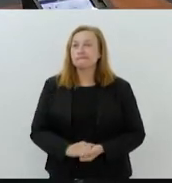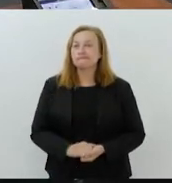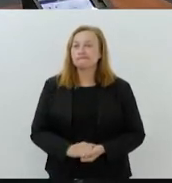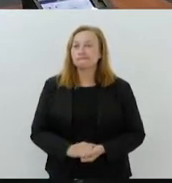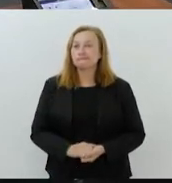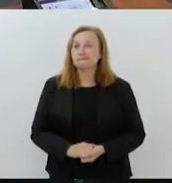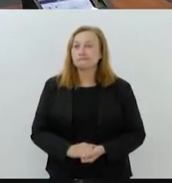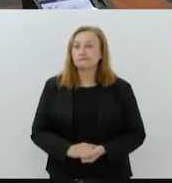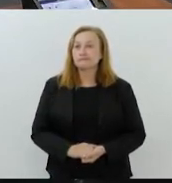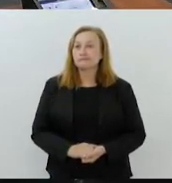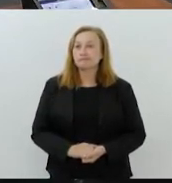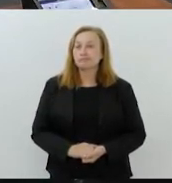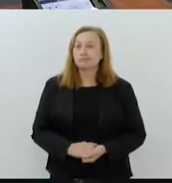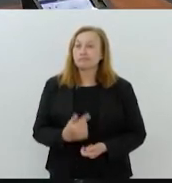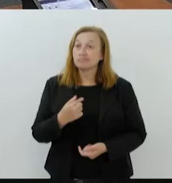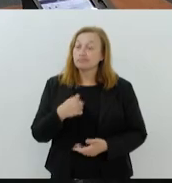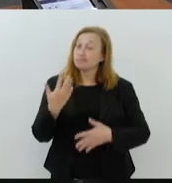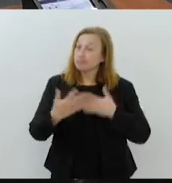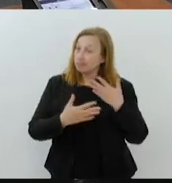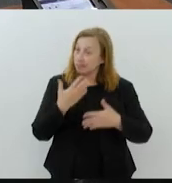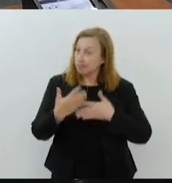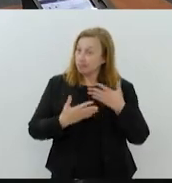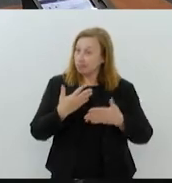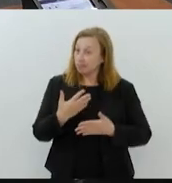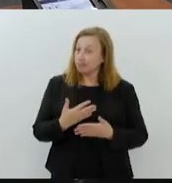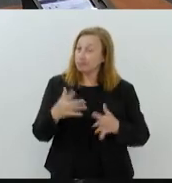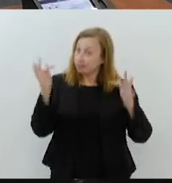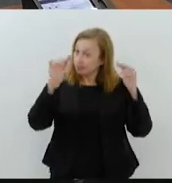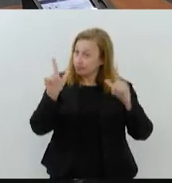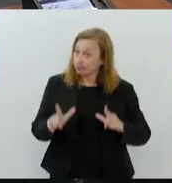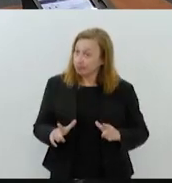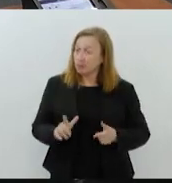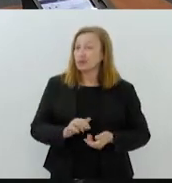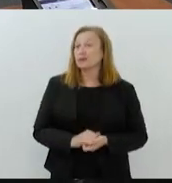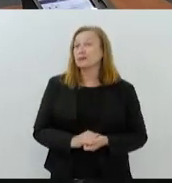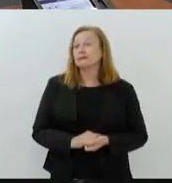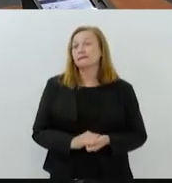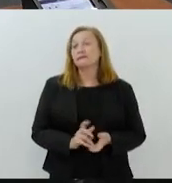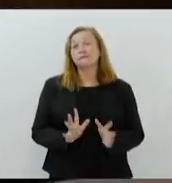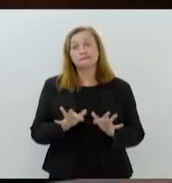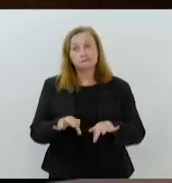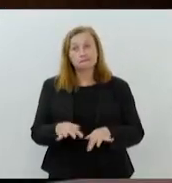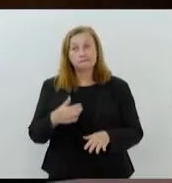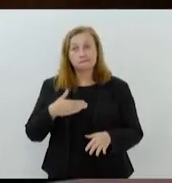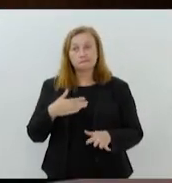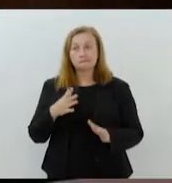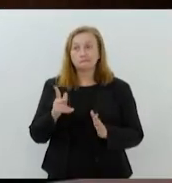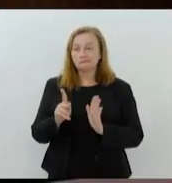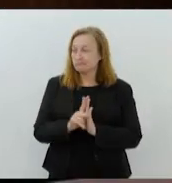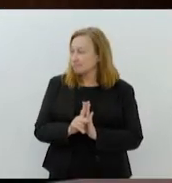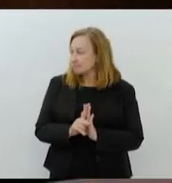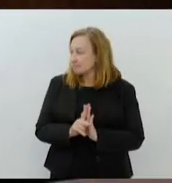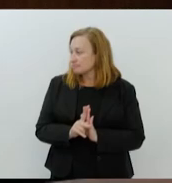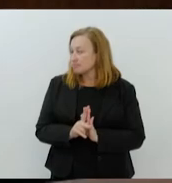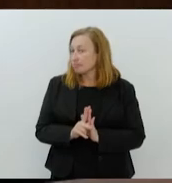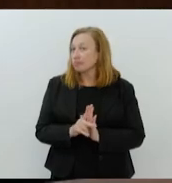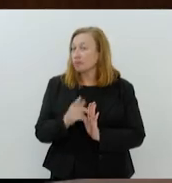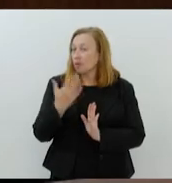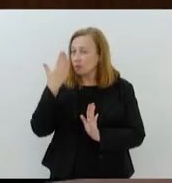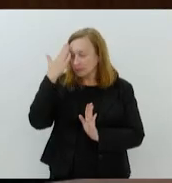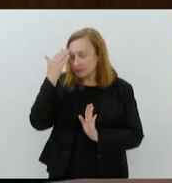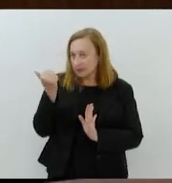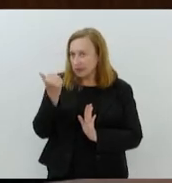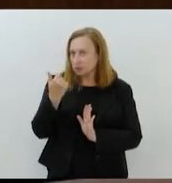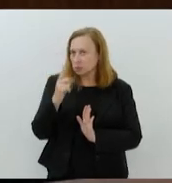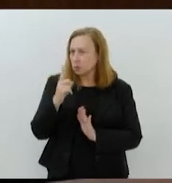eu fico muito contente e lisonjeado de ter, no final do meu projeto, eu sei que a gente costuma